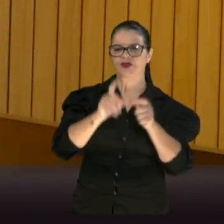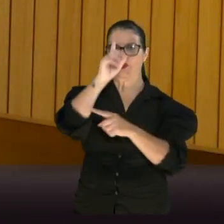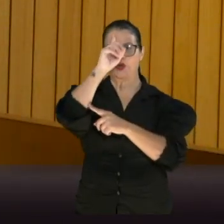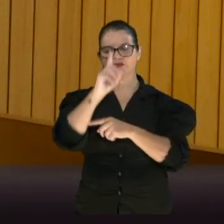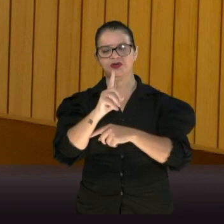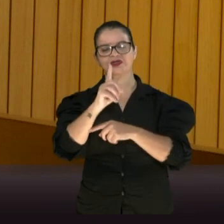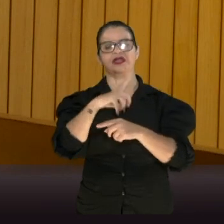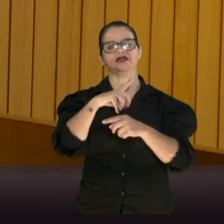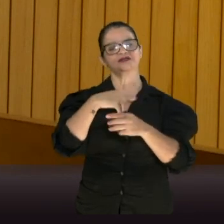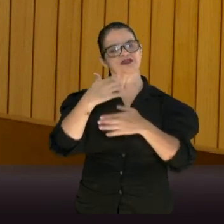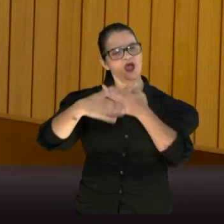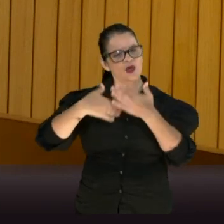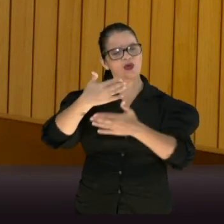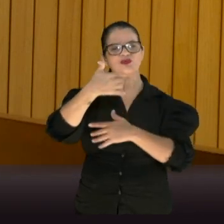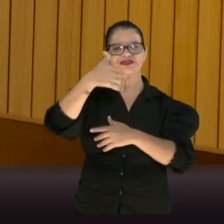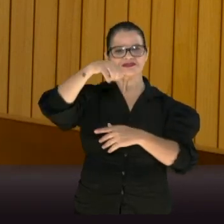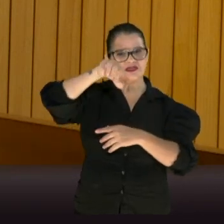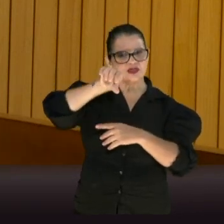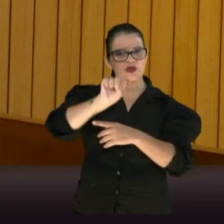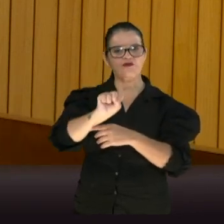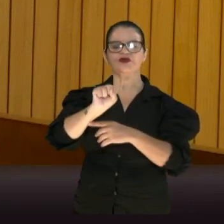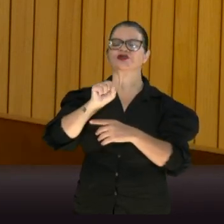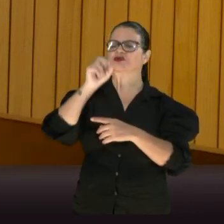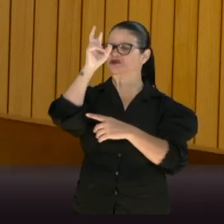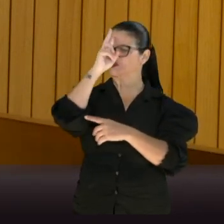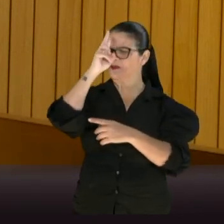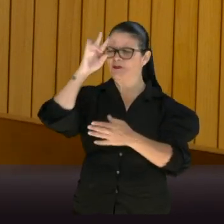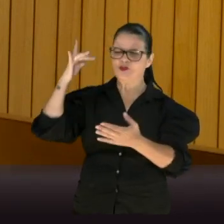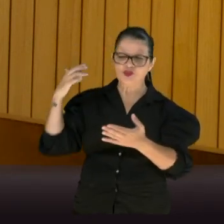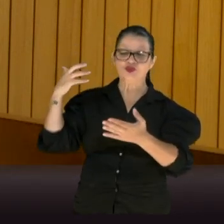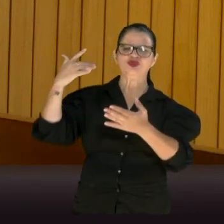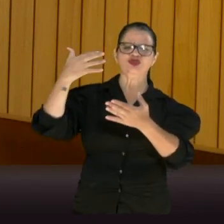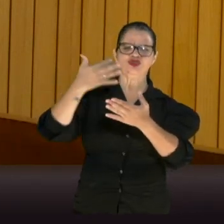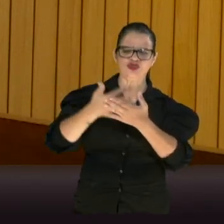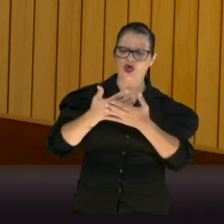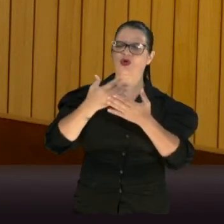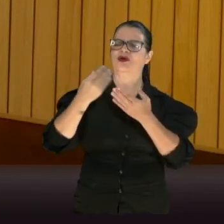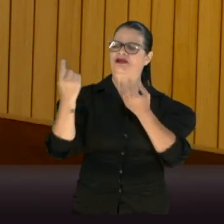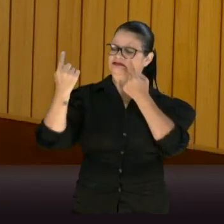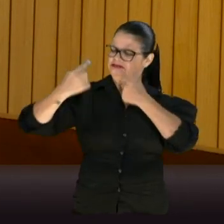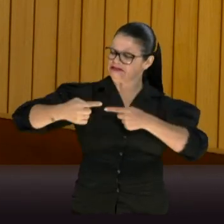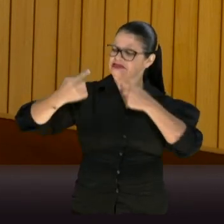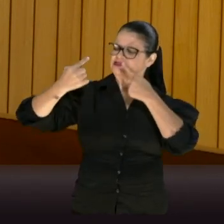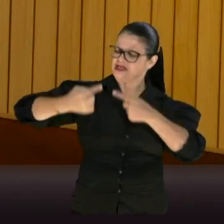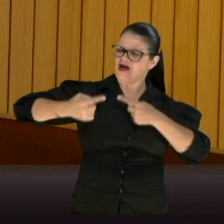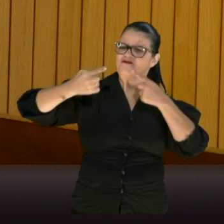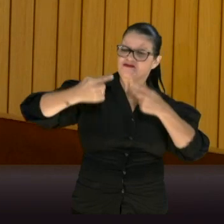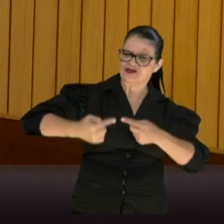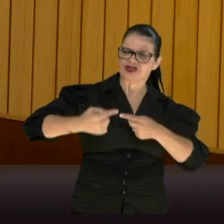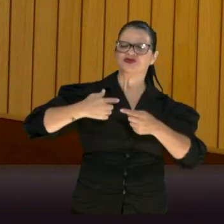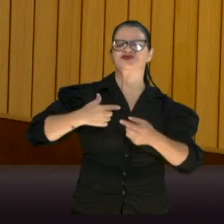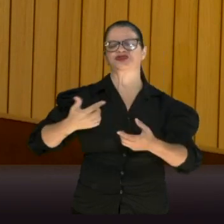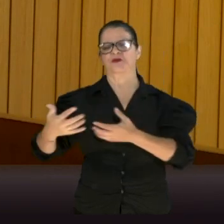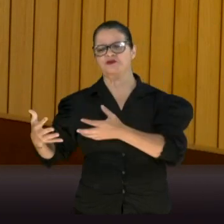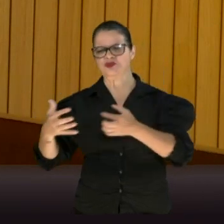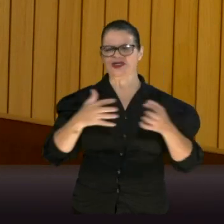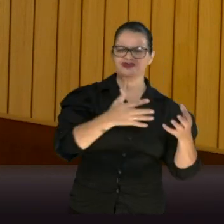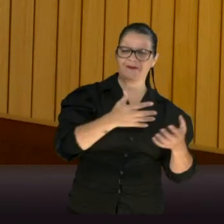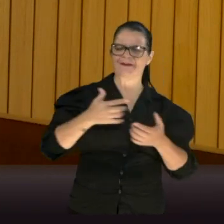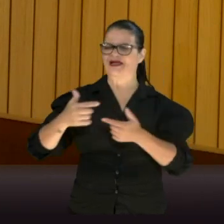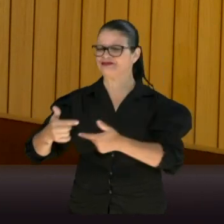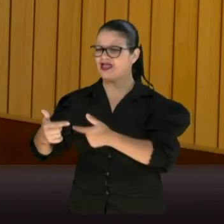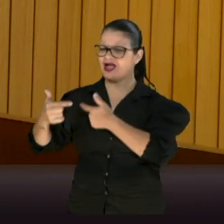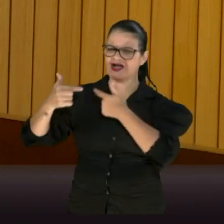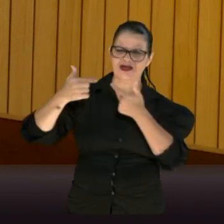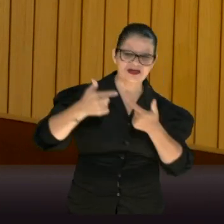desses 198 anos, de muita história, de muitos desafios, de muitas batalhas, de muitos entraves,